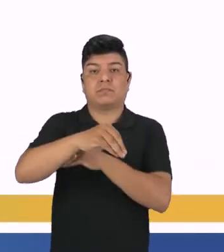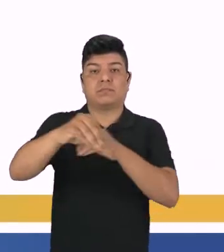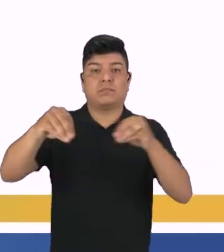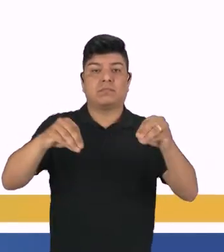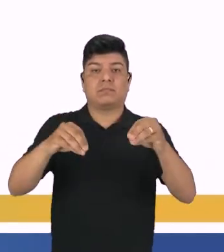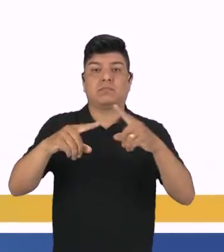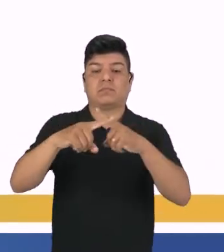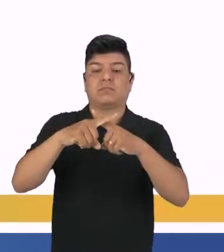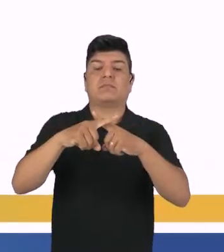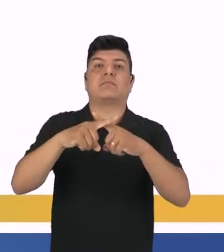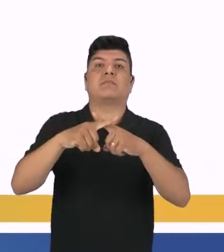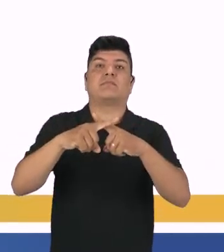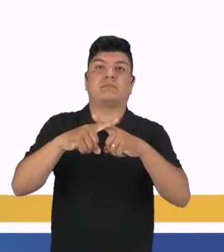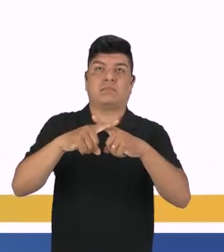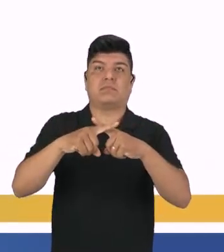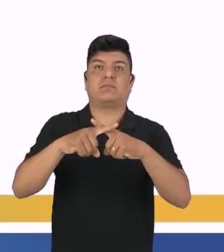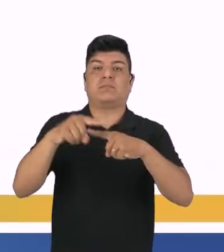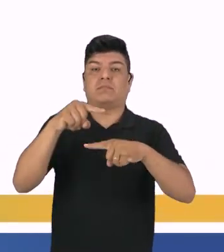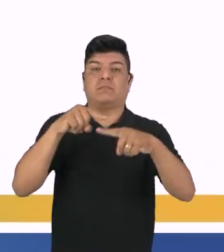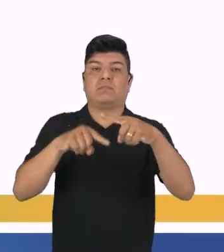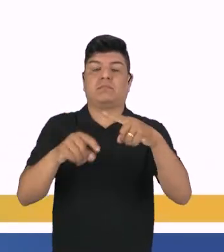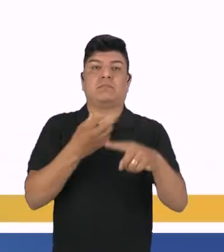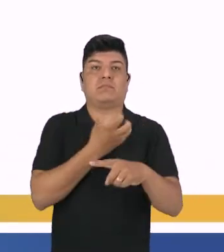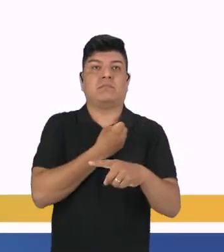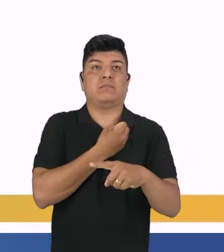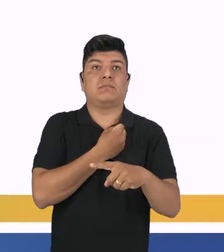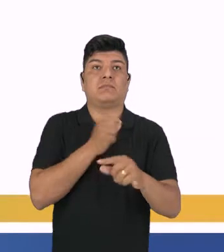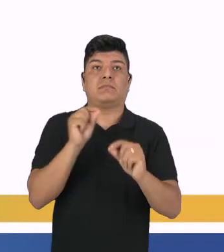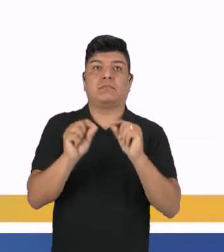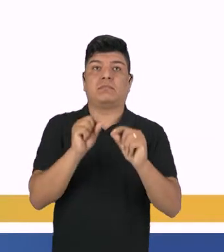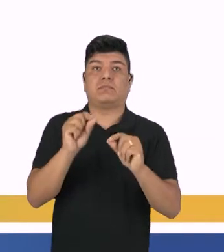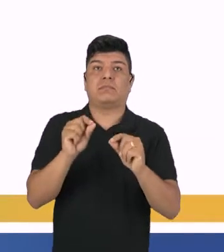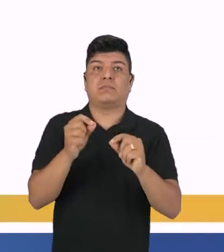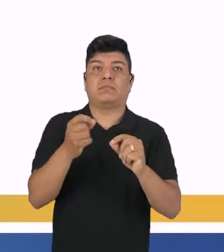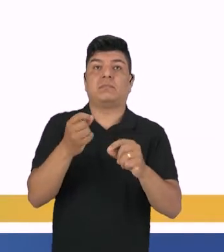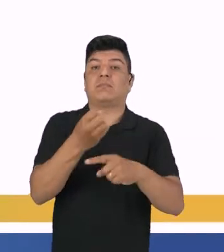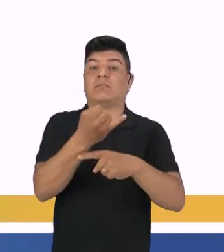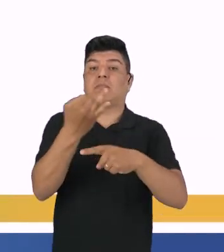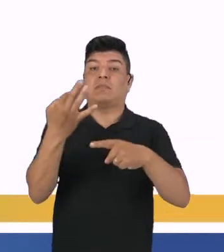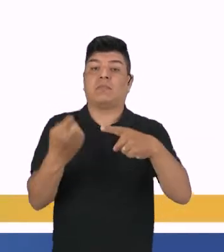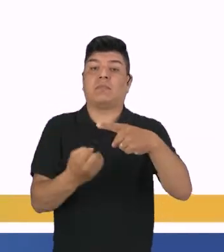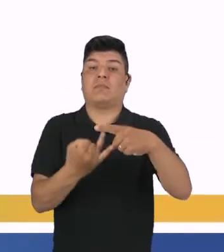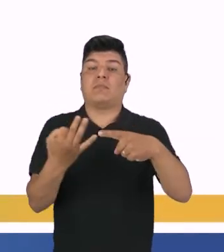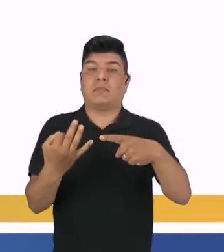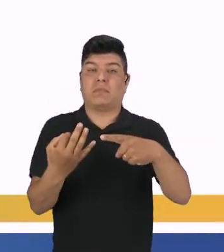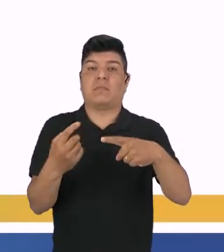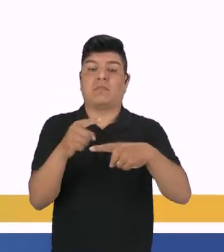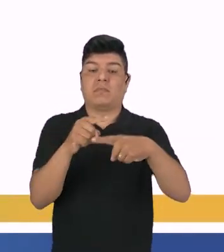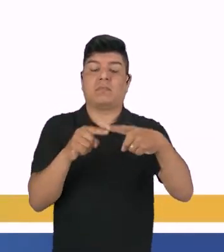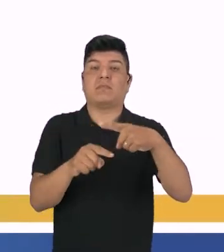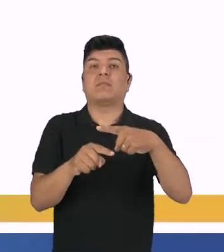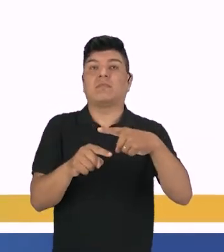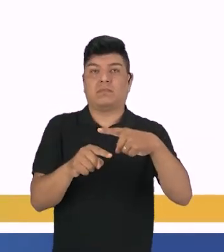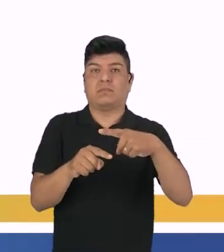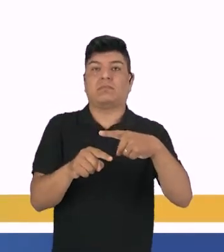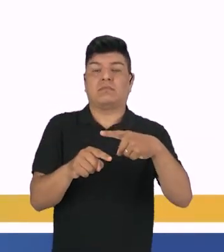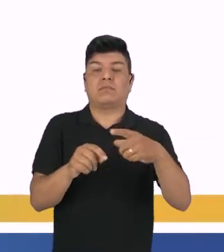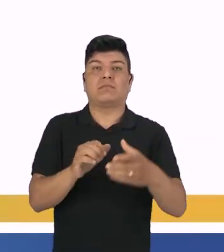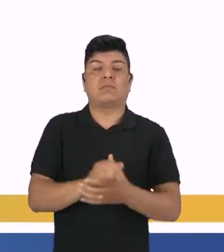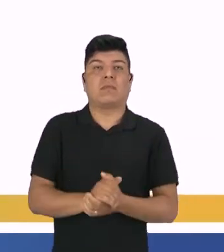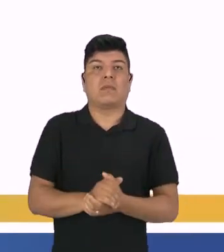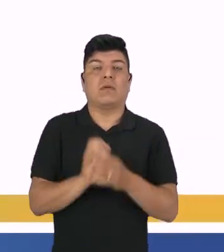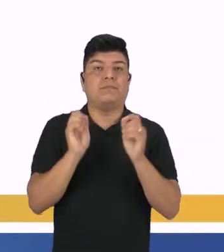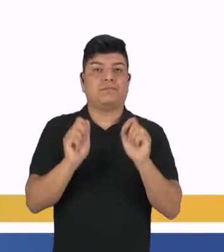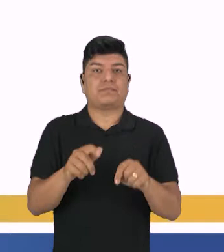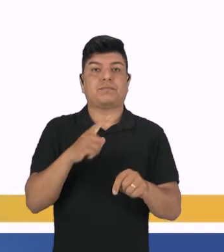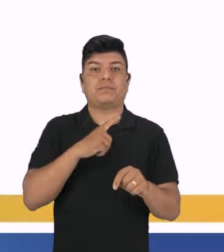da multiplicação. A divisão de um número consiste em seu fracionamento, ou seja, sua divisão, sua fragmentação,